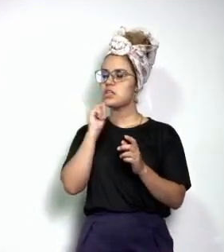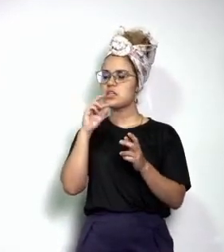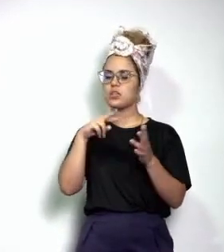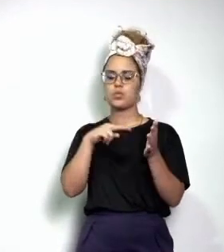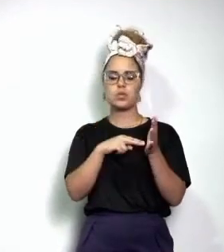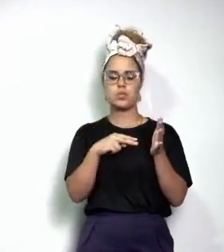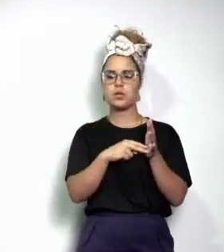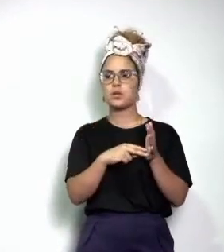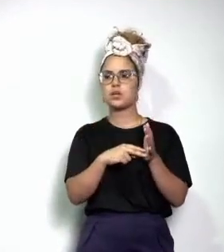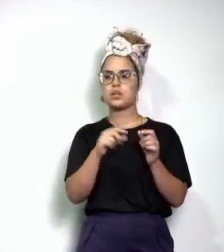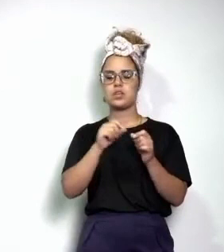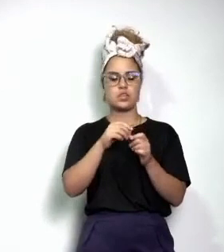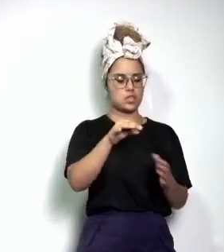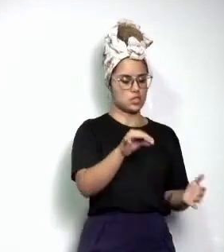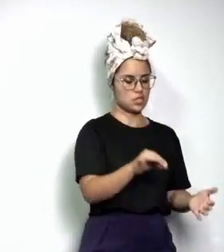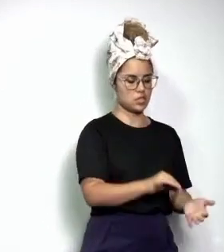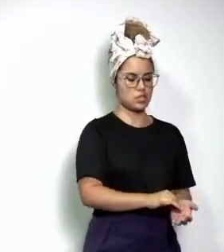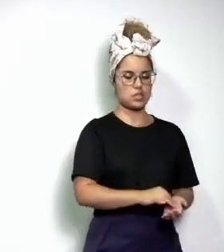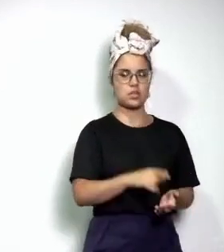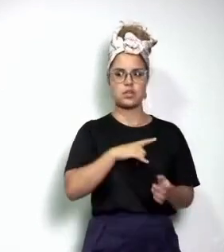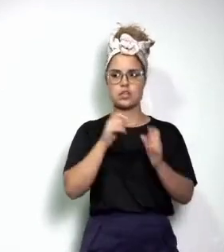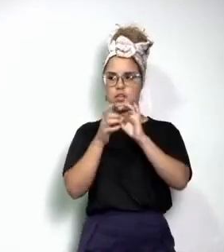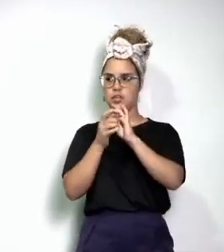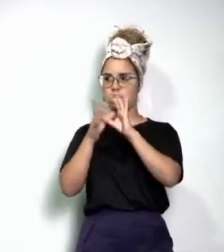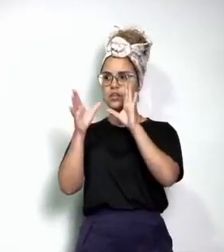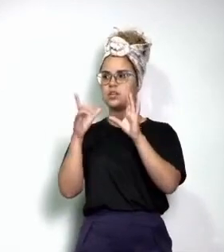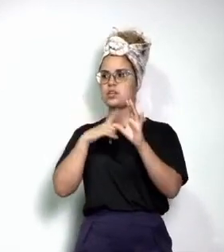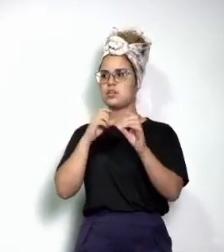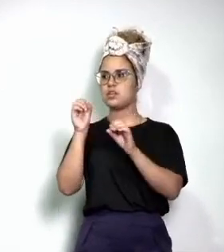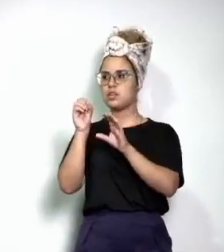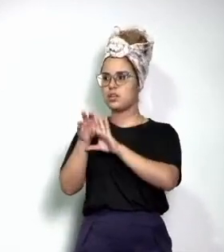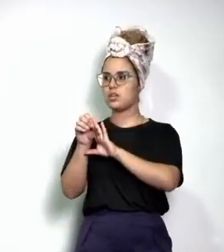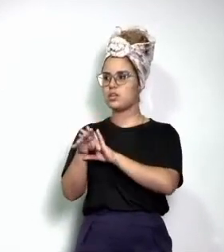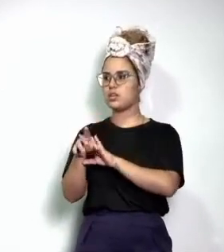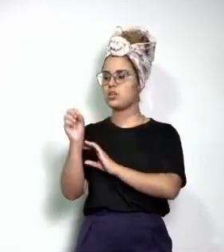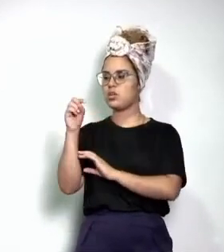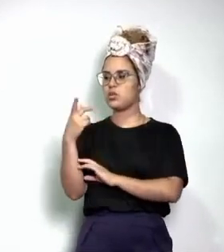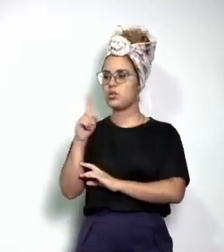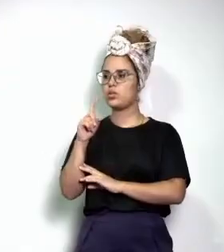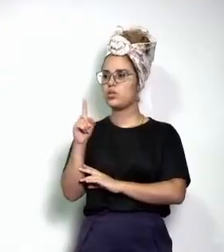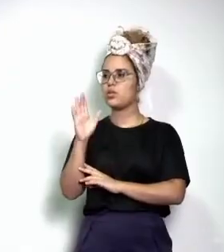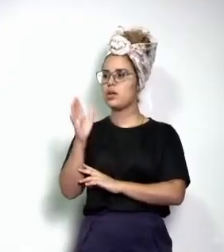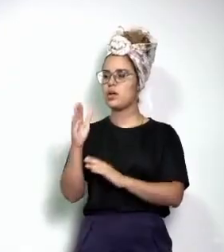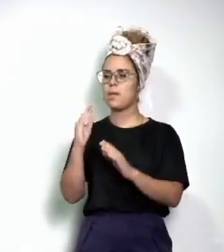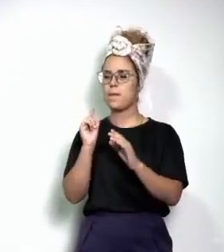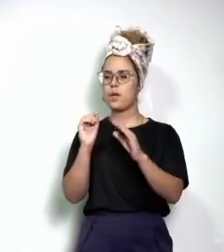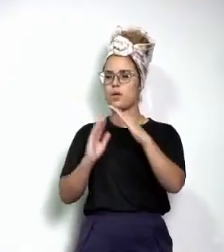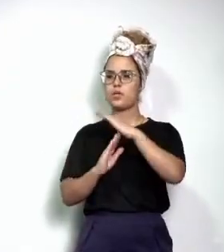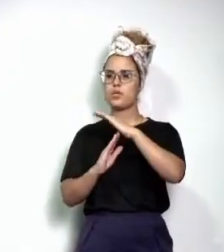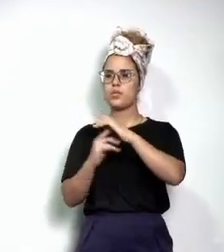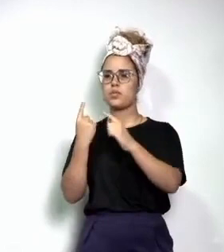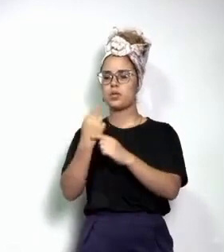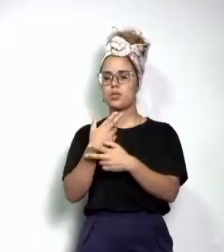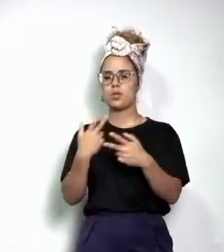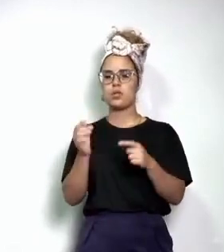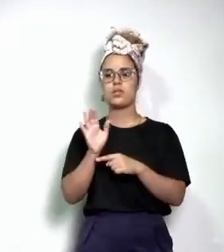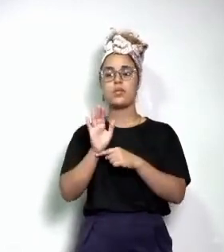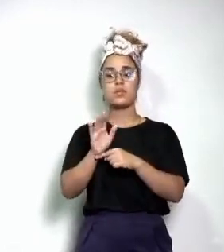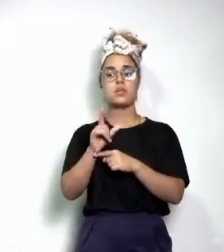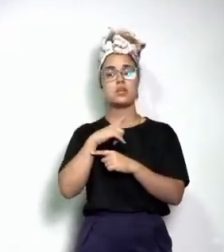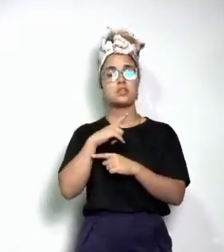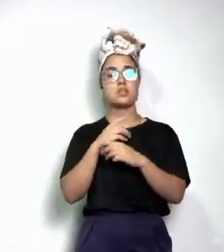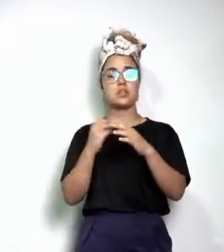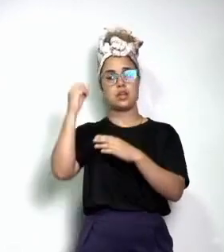tomada que a gente conecta direto e ela liga a luz para mostrar se tem energia ou não. Só que é um pouco limitado, né? Porque a única coisa que ela vai mostrar é se